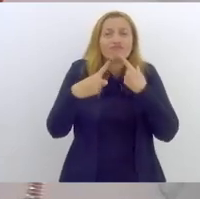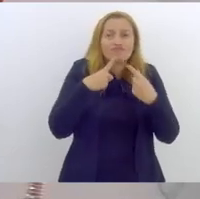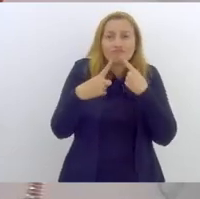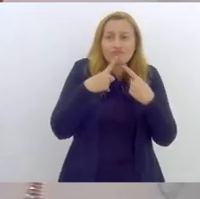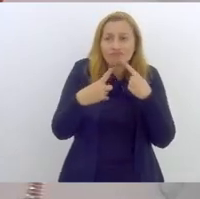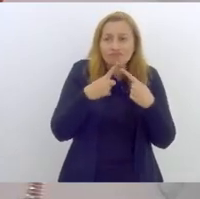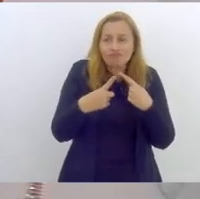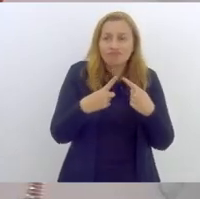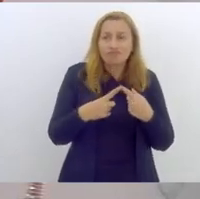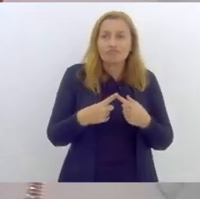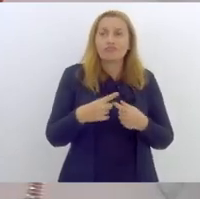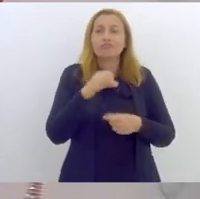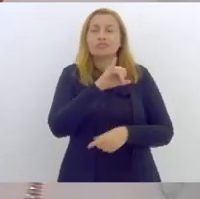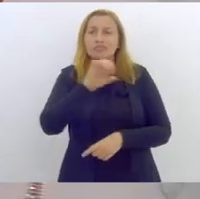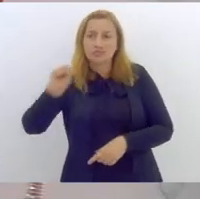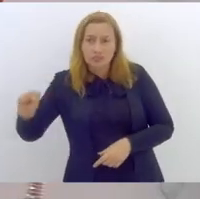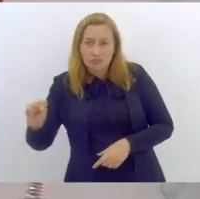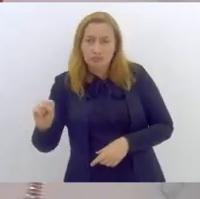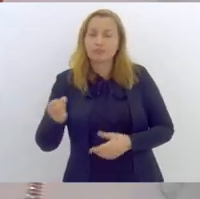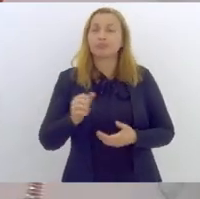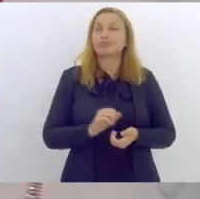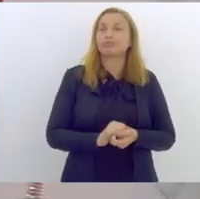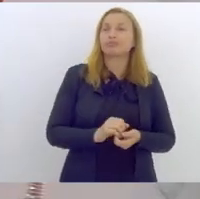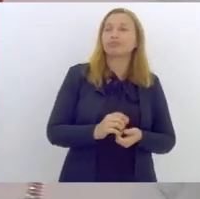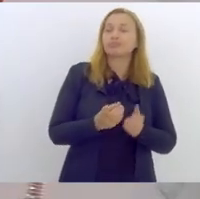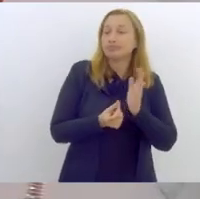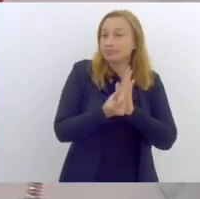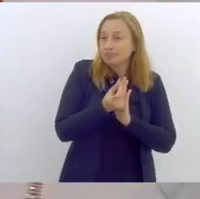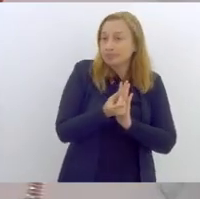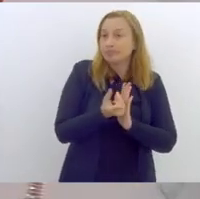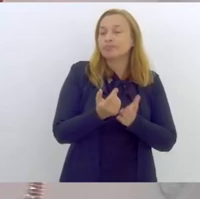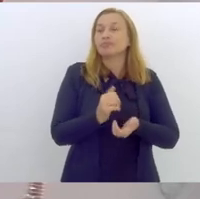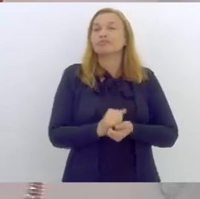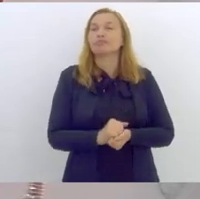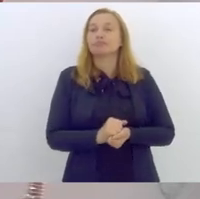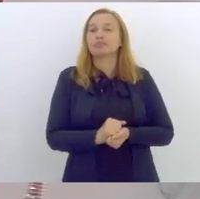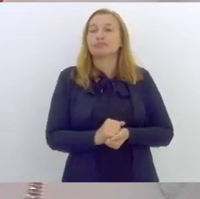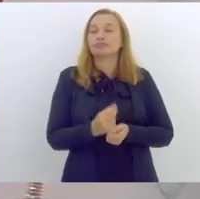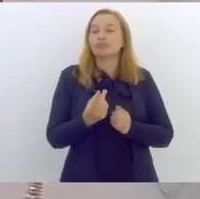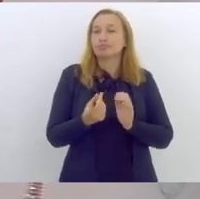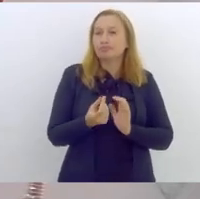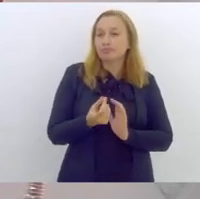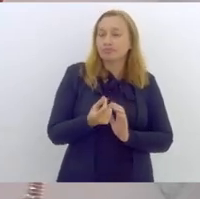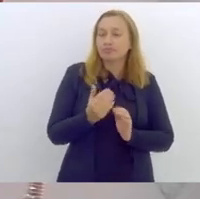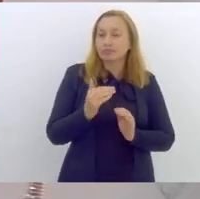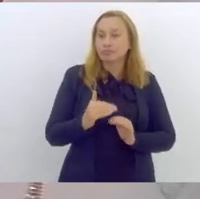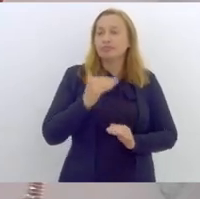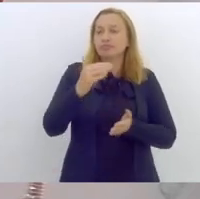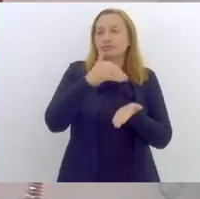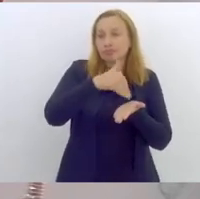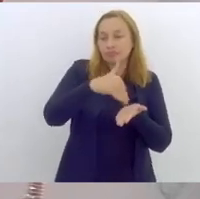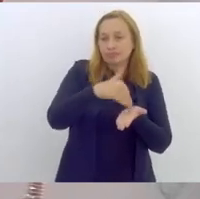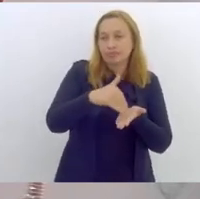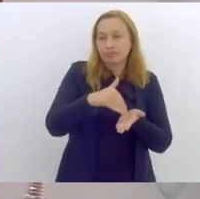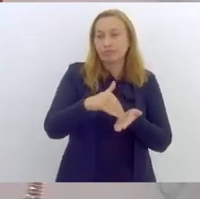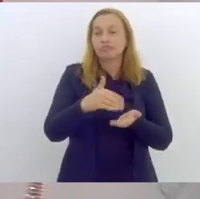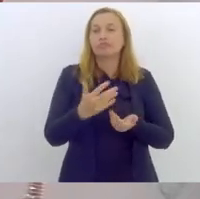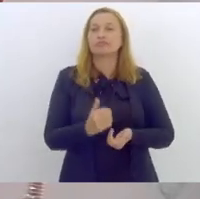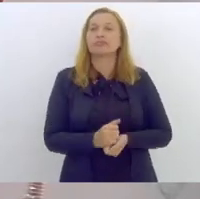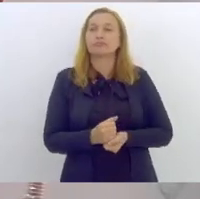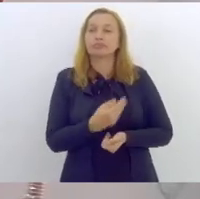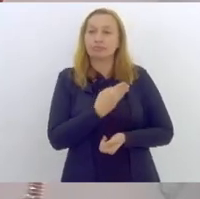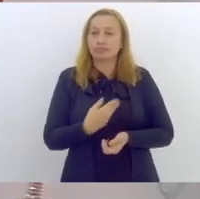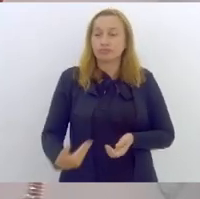questão do ICMS a gente tá discutindo contas a gente tá discutindo aumento de secretário subsecretários Governador